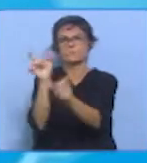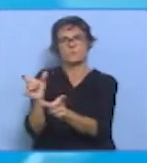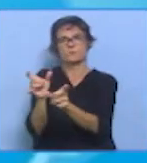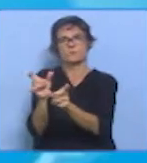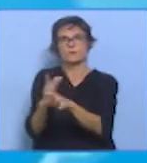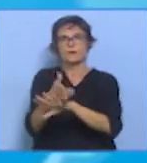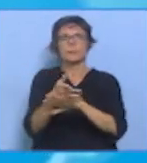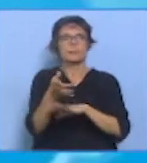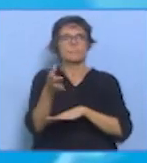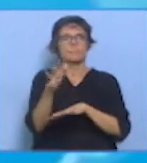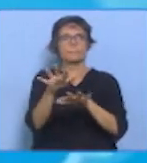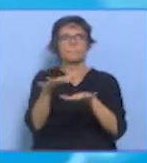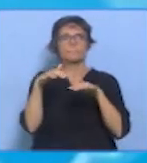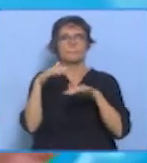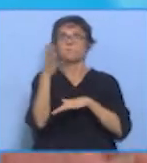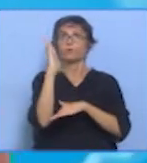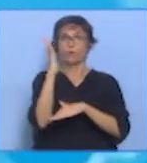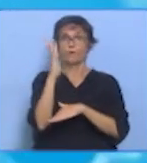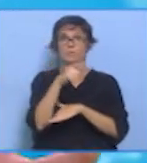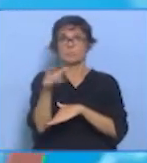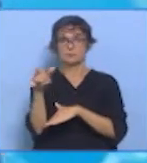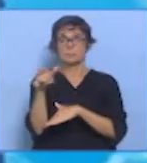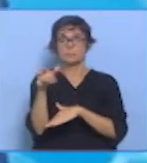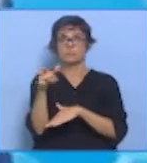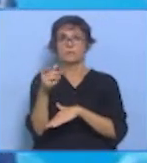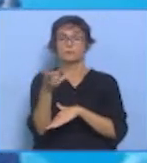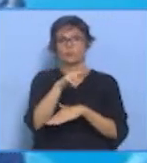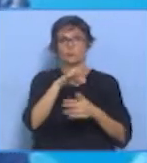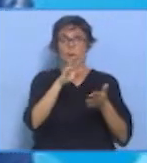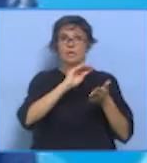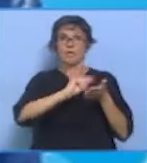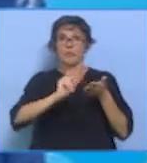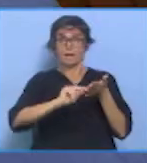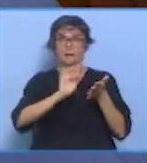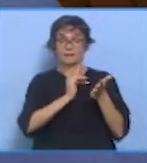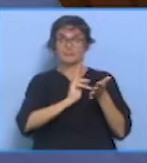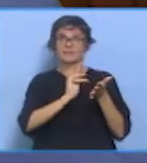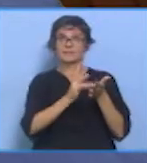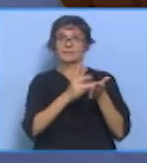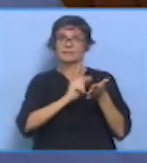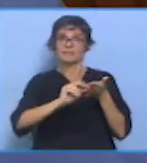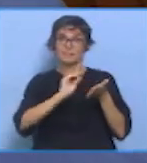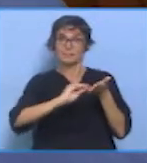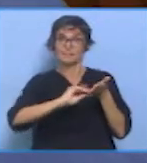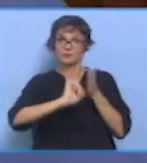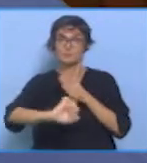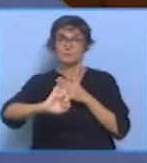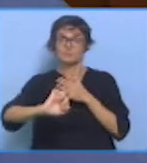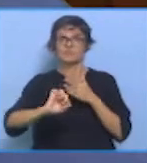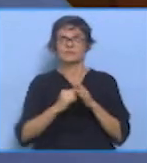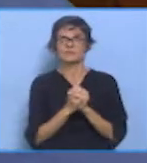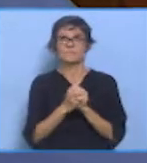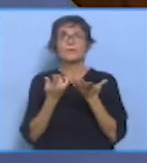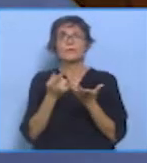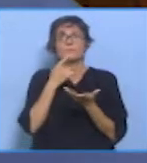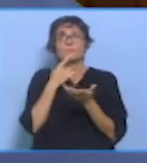conferências que são depois tornadas em livro, muito conhecidas, de Newman. E outra coisa que faz com que ele perceba